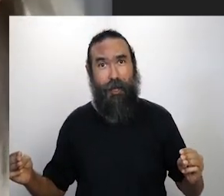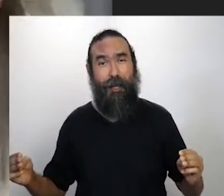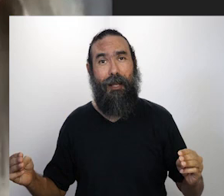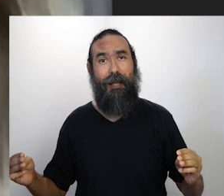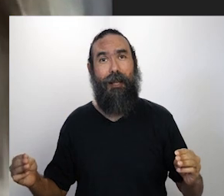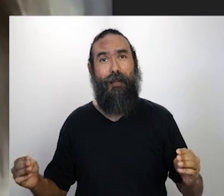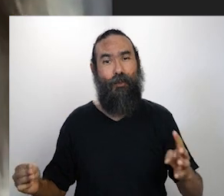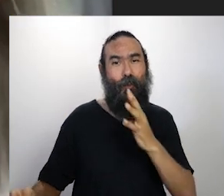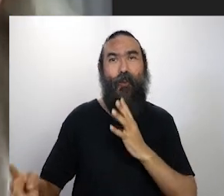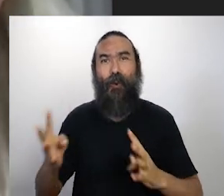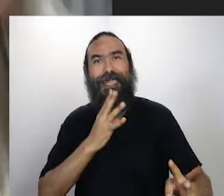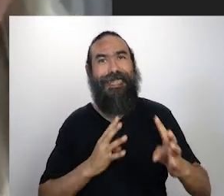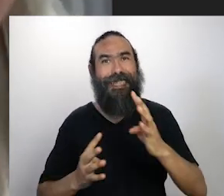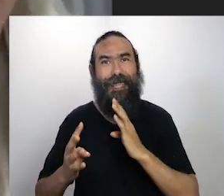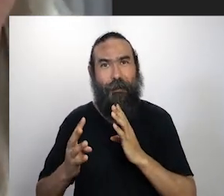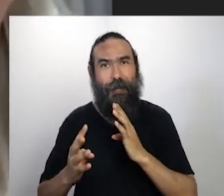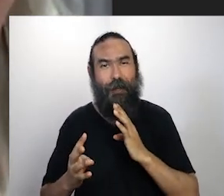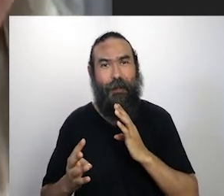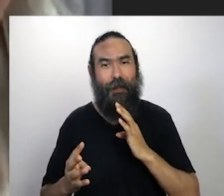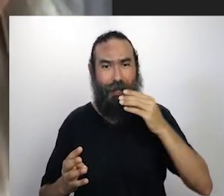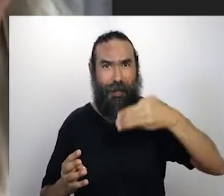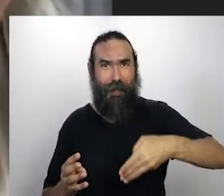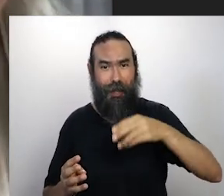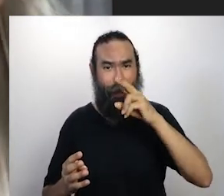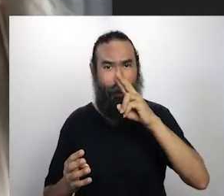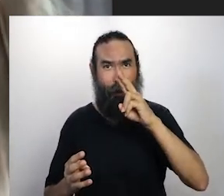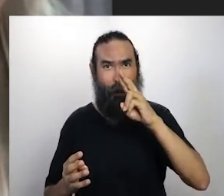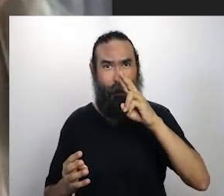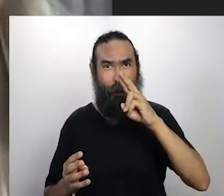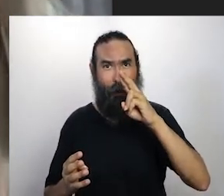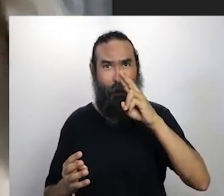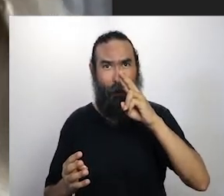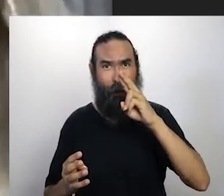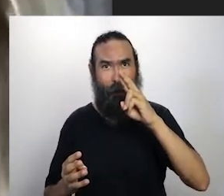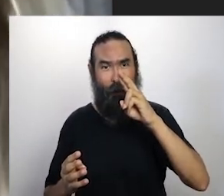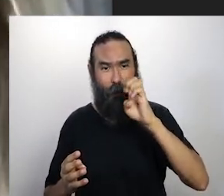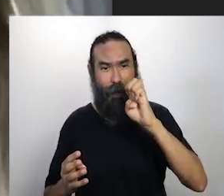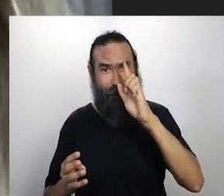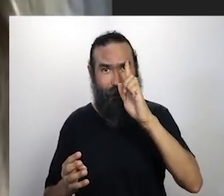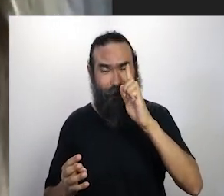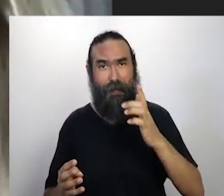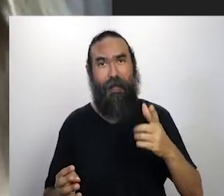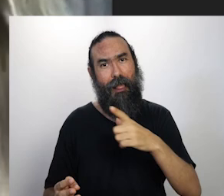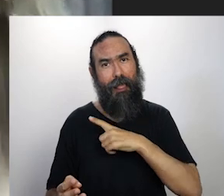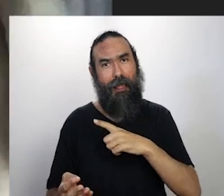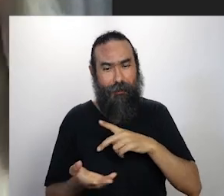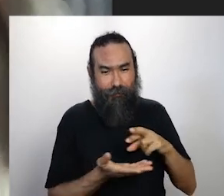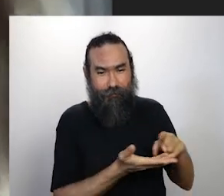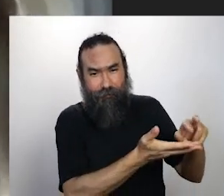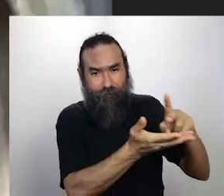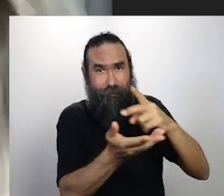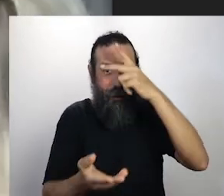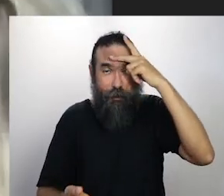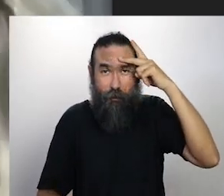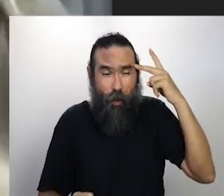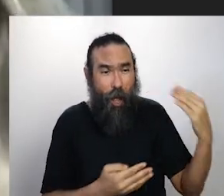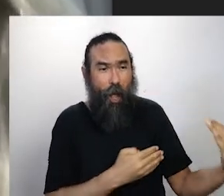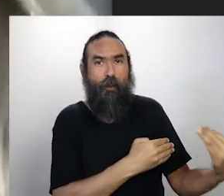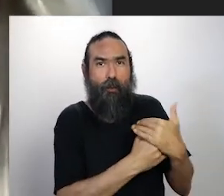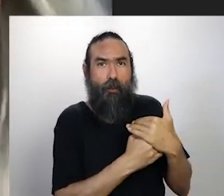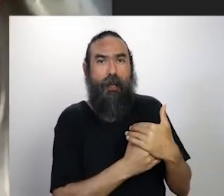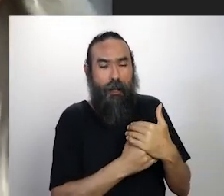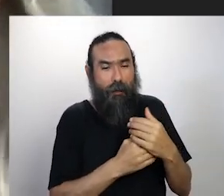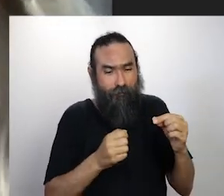tivemos colegas seus da USP, que é o Maurício Monteiro, Maurício Cândido, a Luciana Martins e a Andrea,